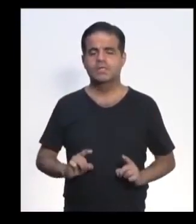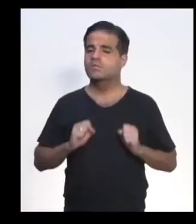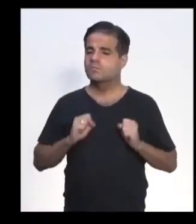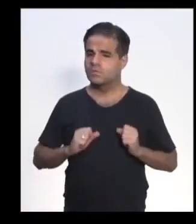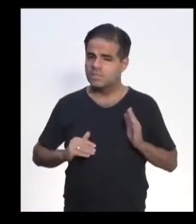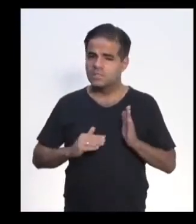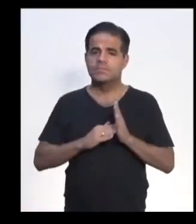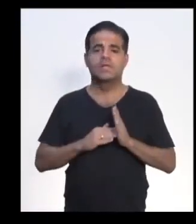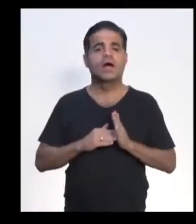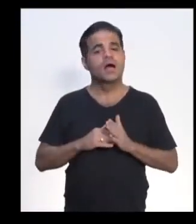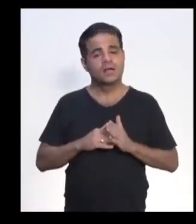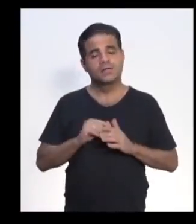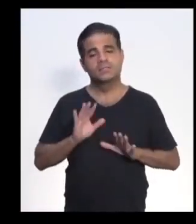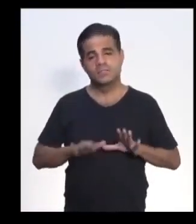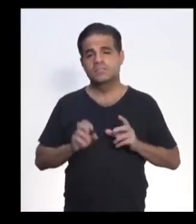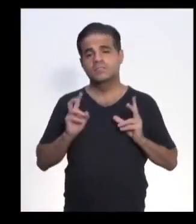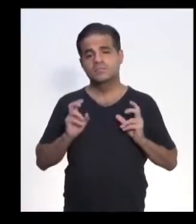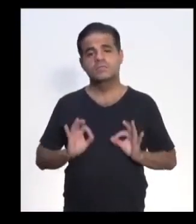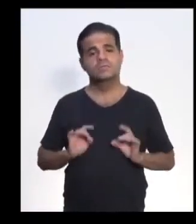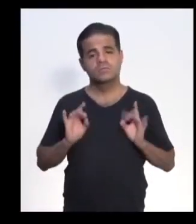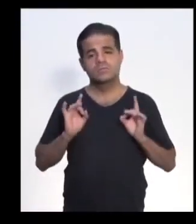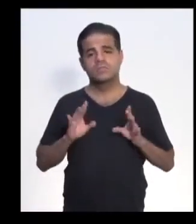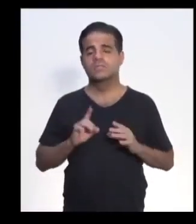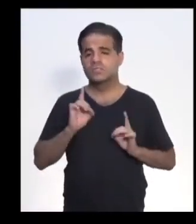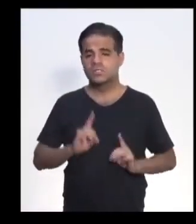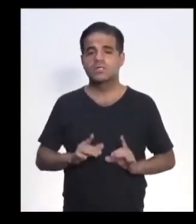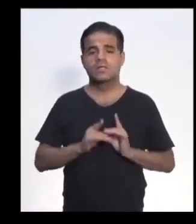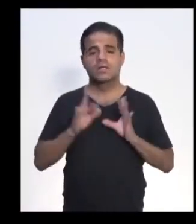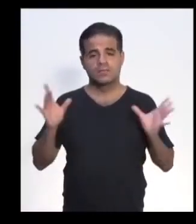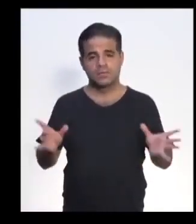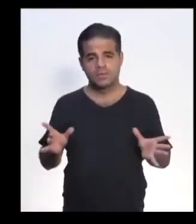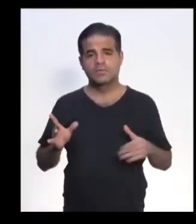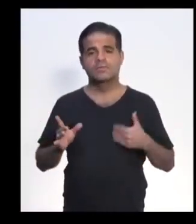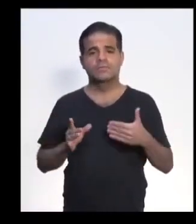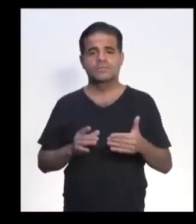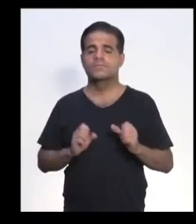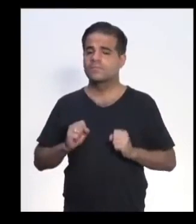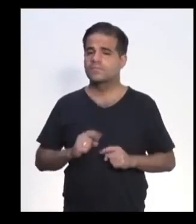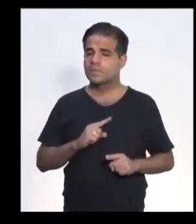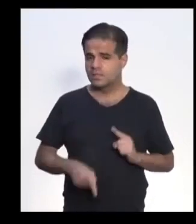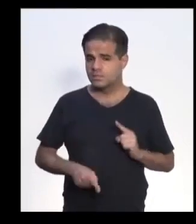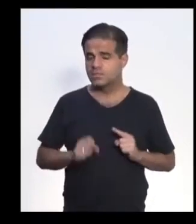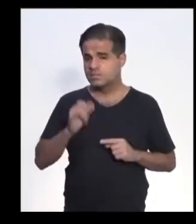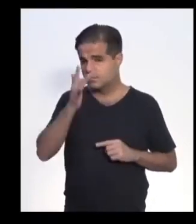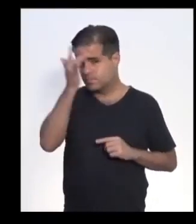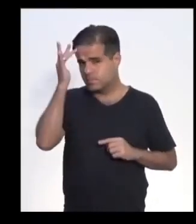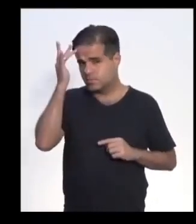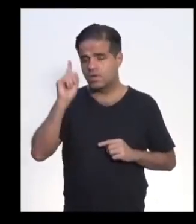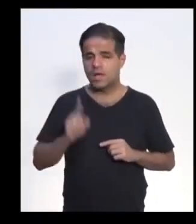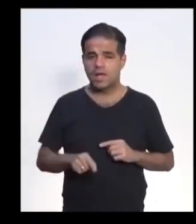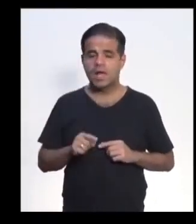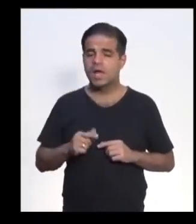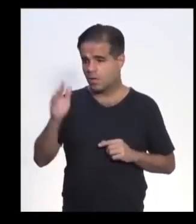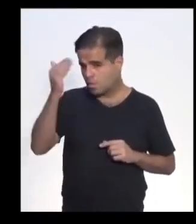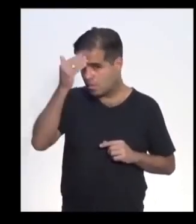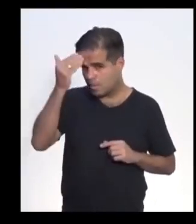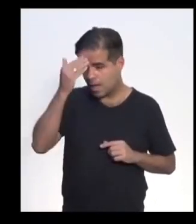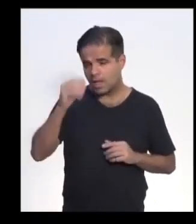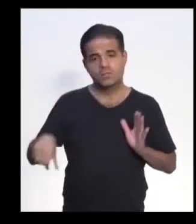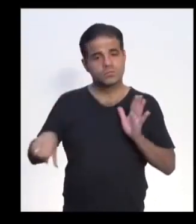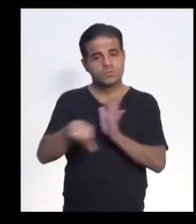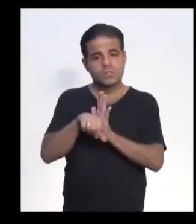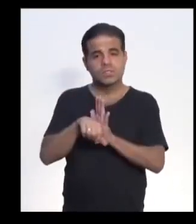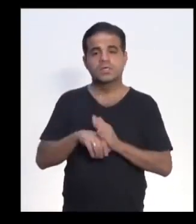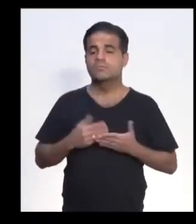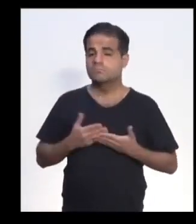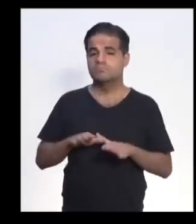ser limitados em situações específicas. Por exemplo, o direito à liberdade pode ser restringido se uma pessoa é considerada culpada de um crime